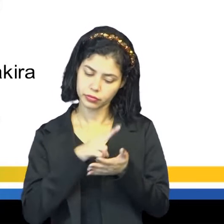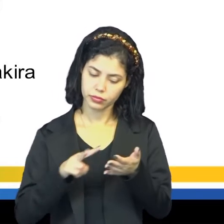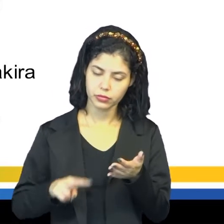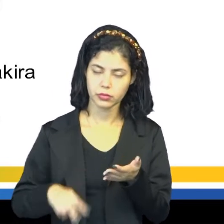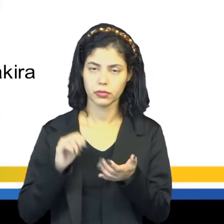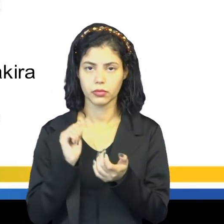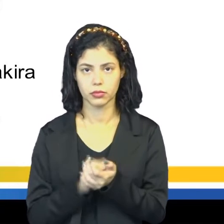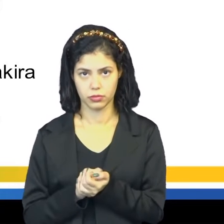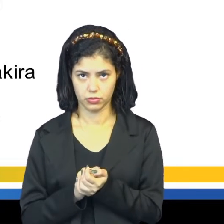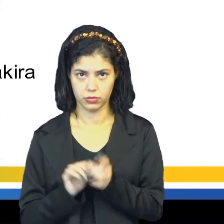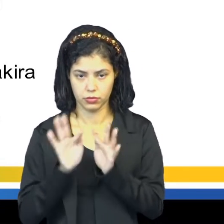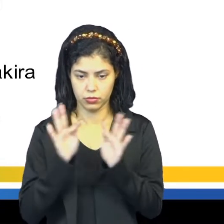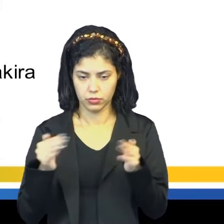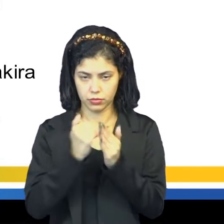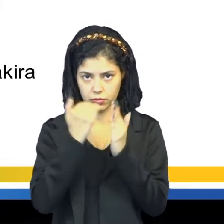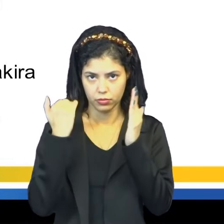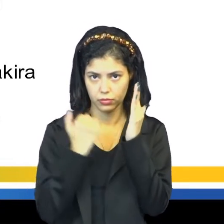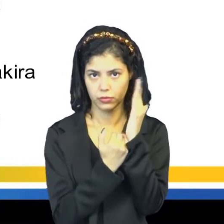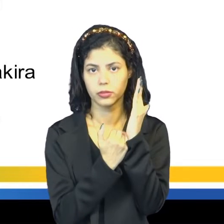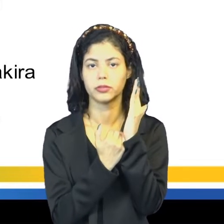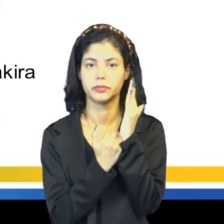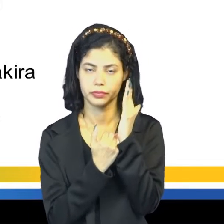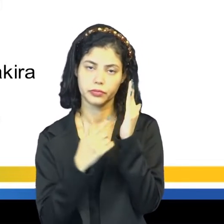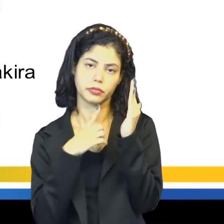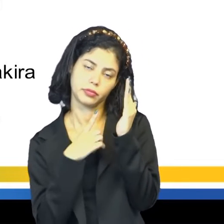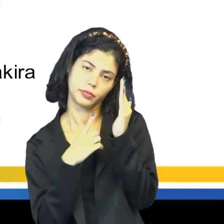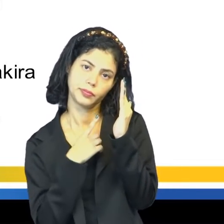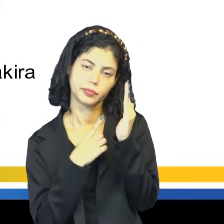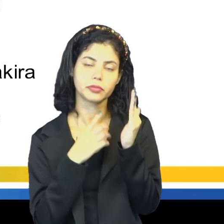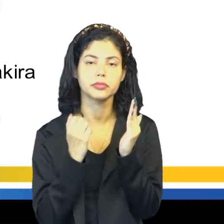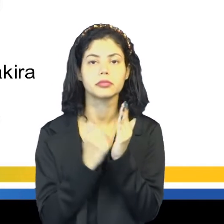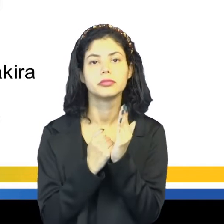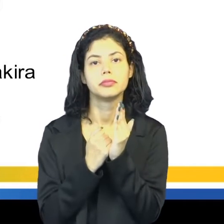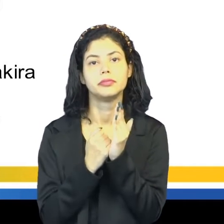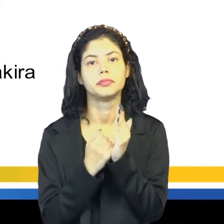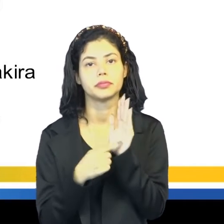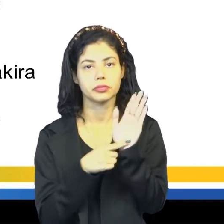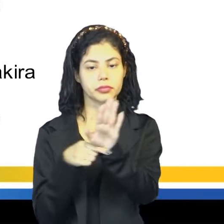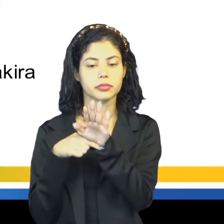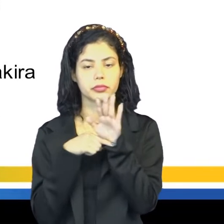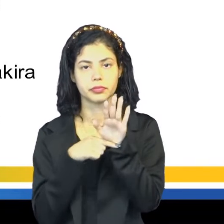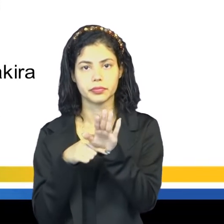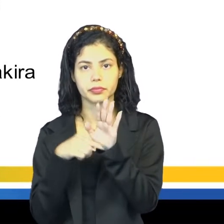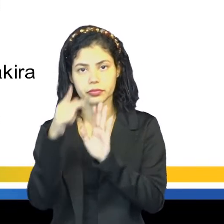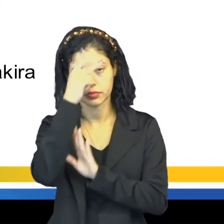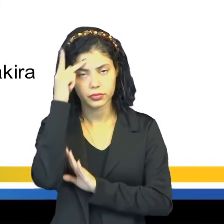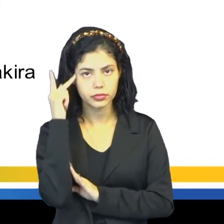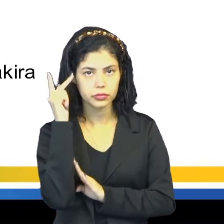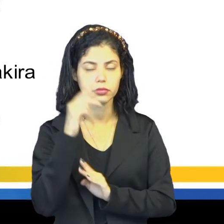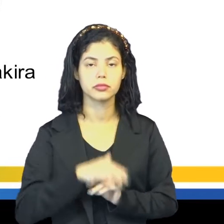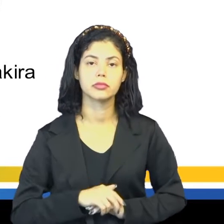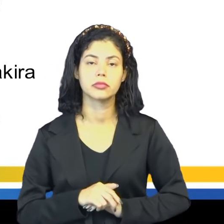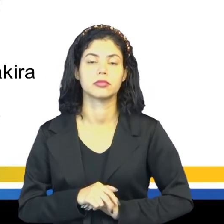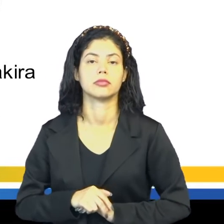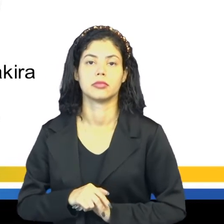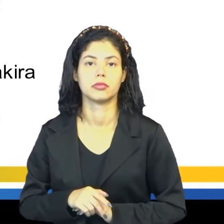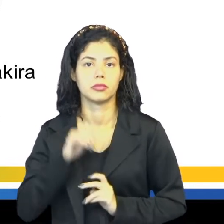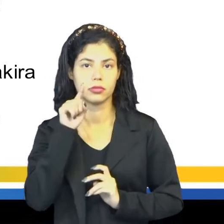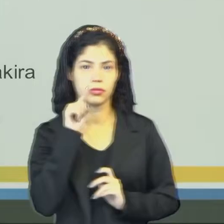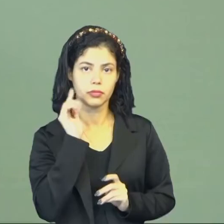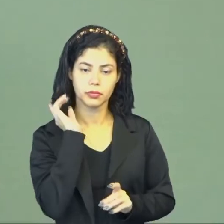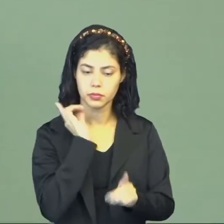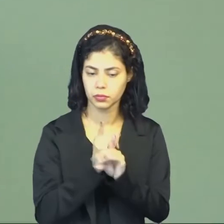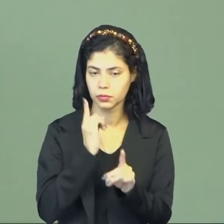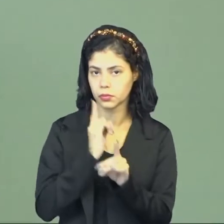Leia as frases abaixo, né? Nós temos aí uma introduction, uma apresentação de uma pessoa, e você